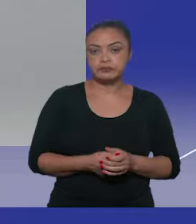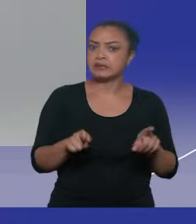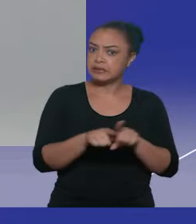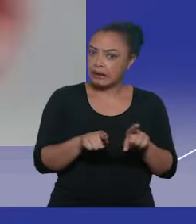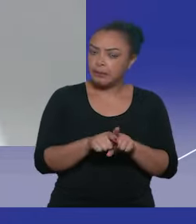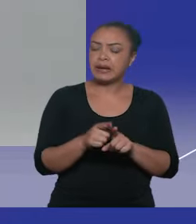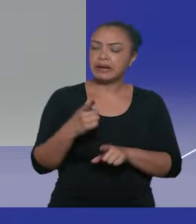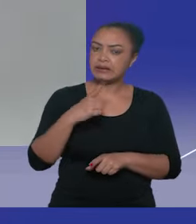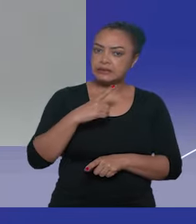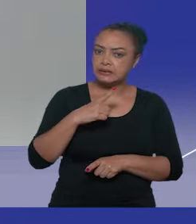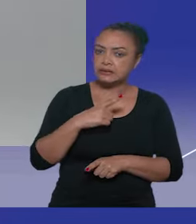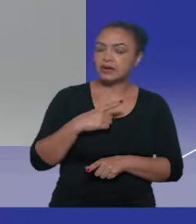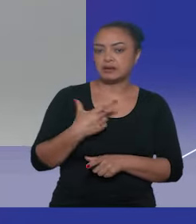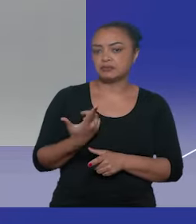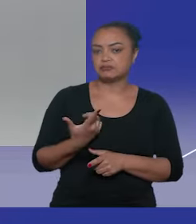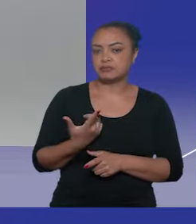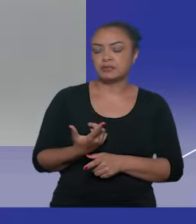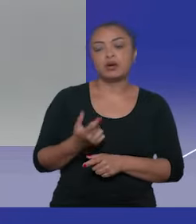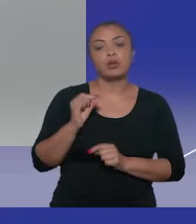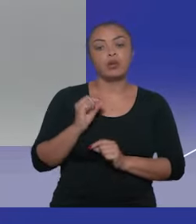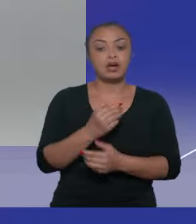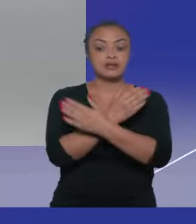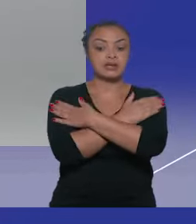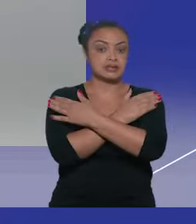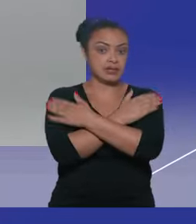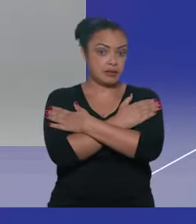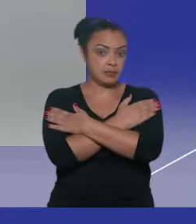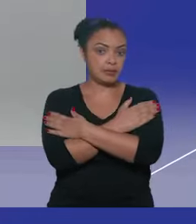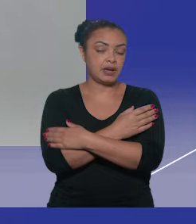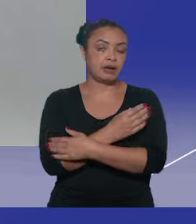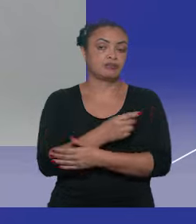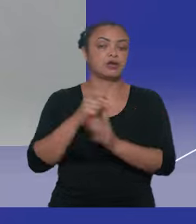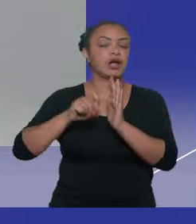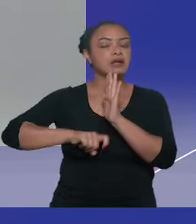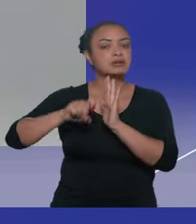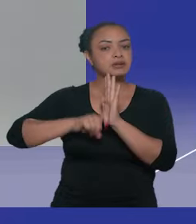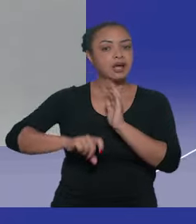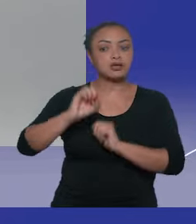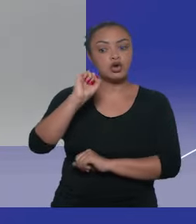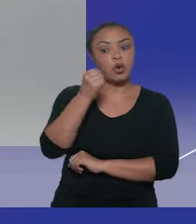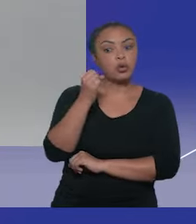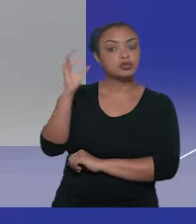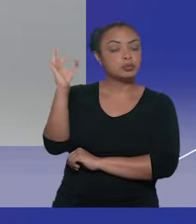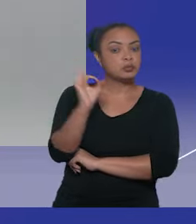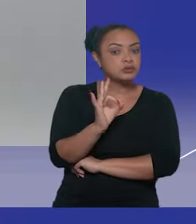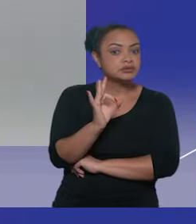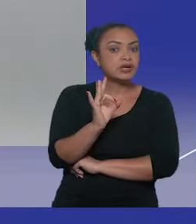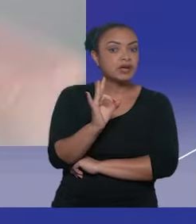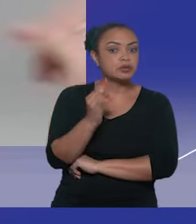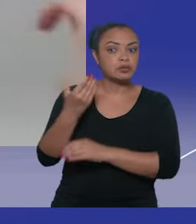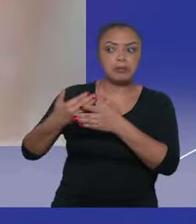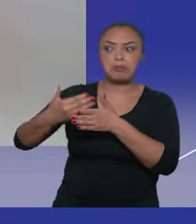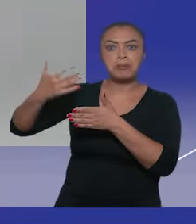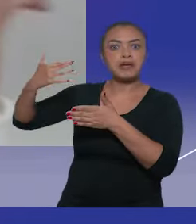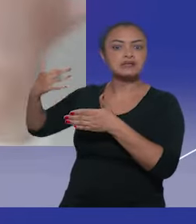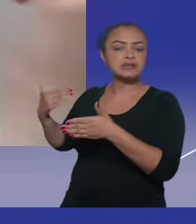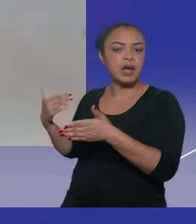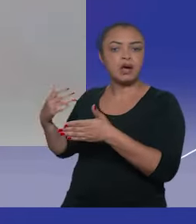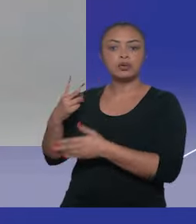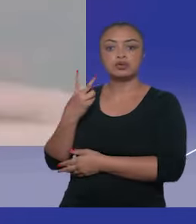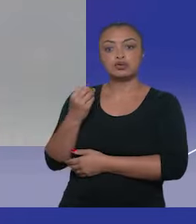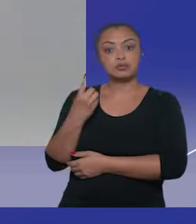trabalho. O mercado de trabalho também está aquecido no Brasil, a gente está com a taxa de desemprego perto de 8%, que é um nível que a gente não vê